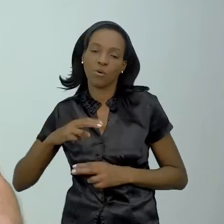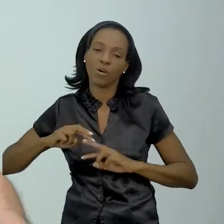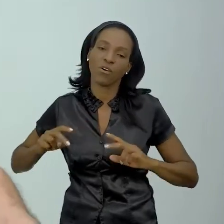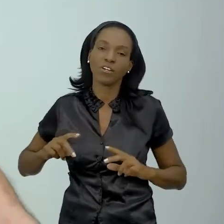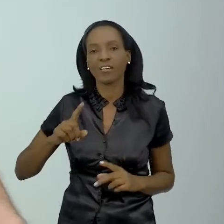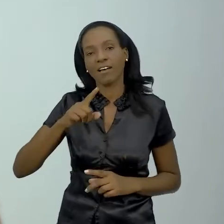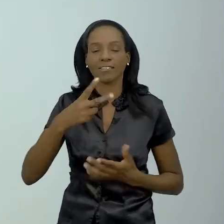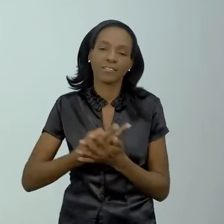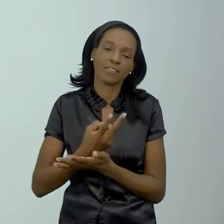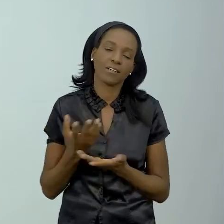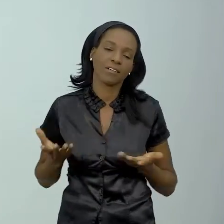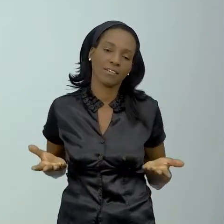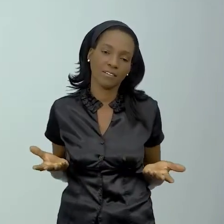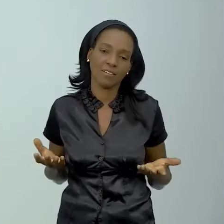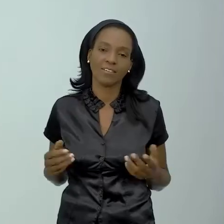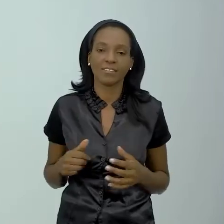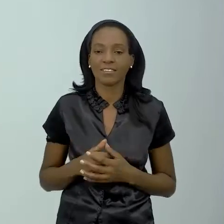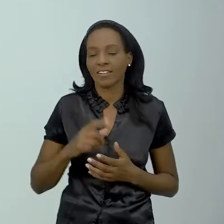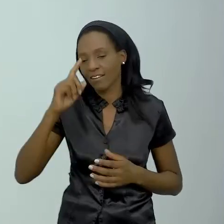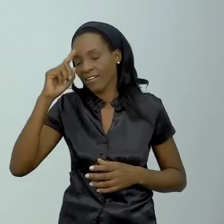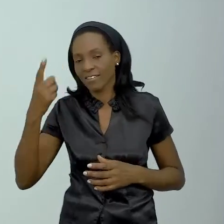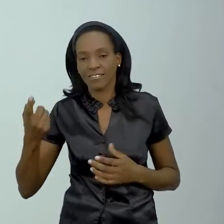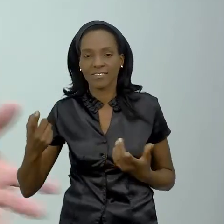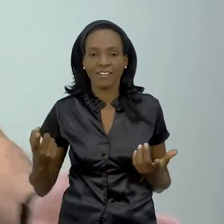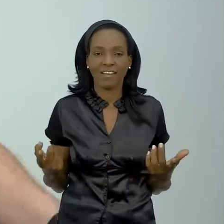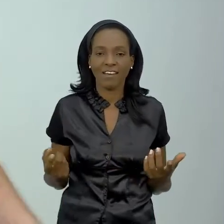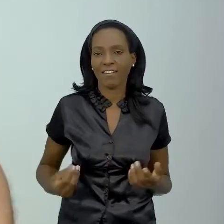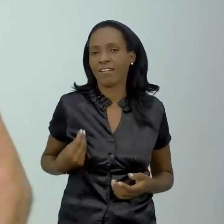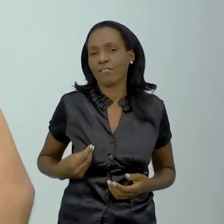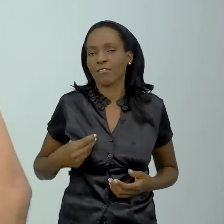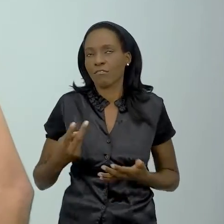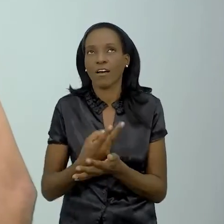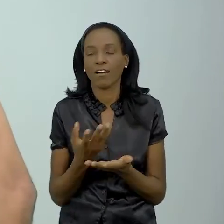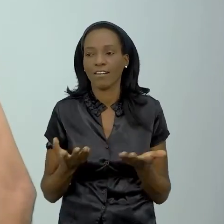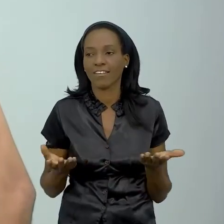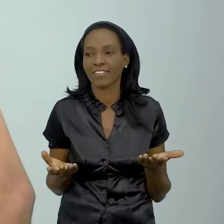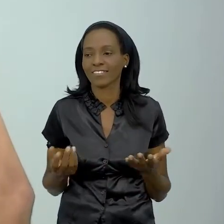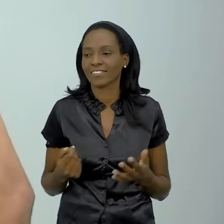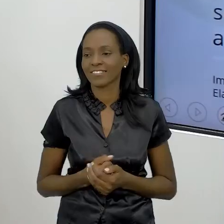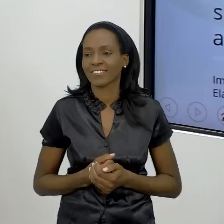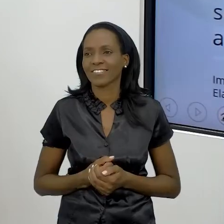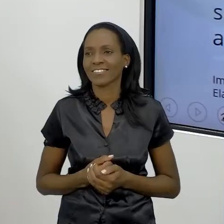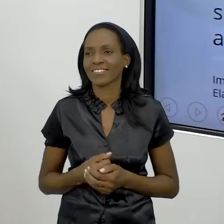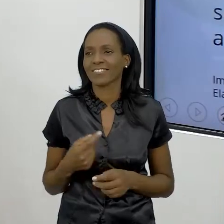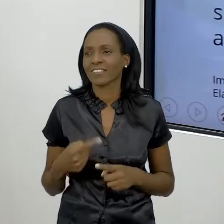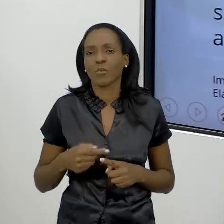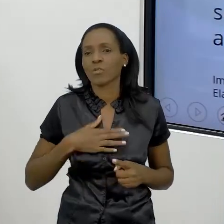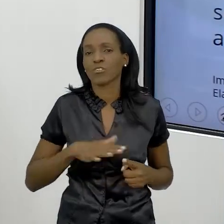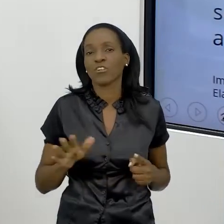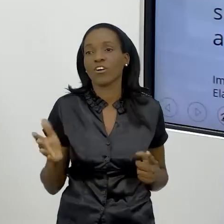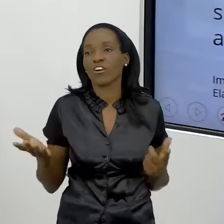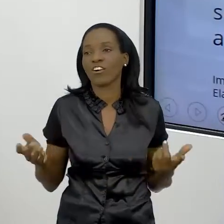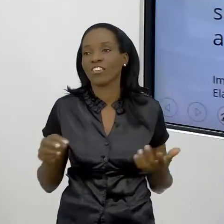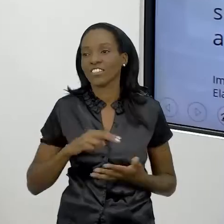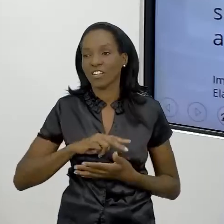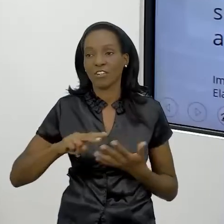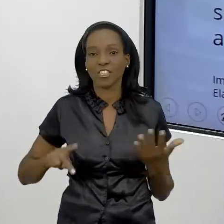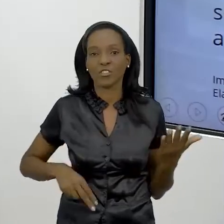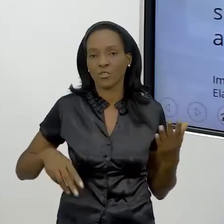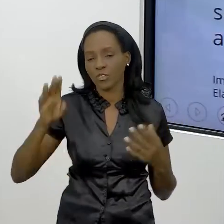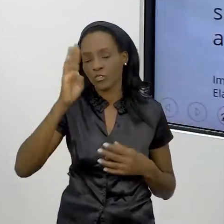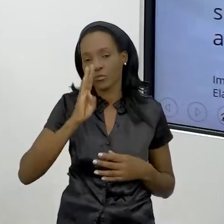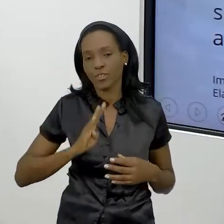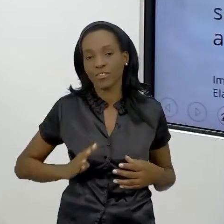no país errado, né? tá vivendo errado. E aí a gente começa a entender que não